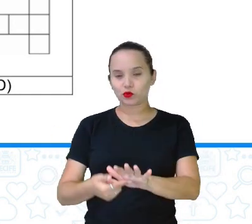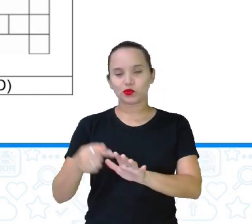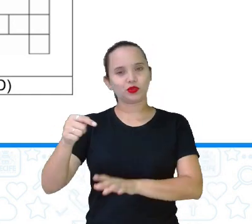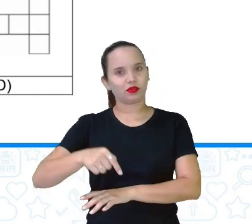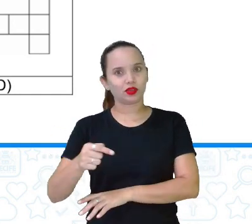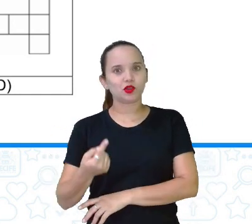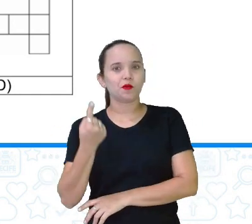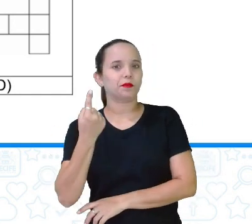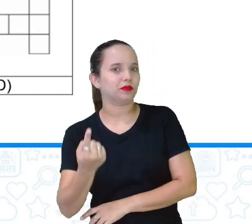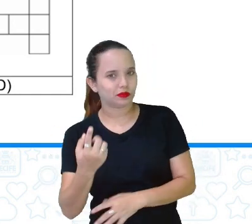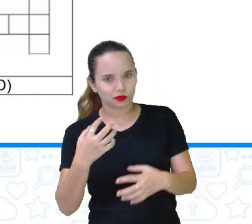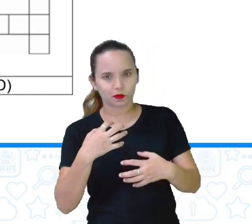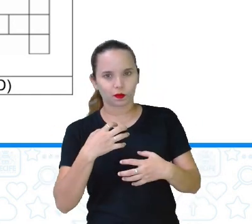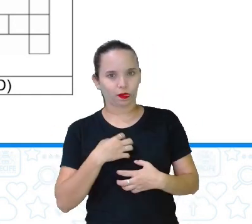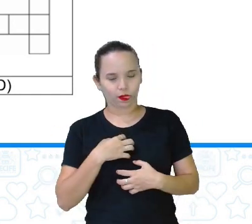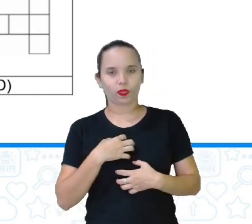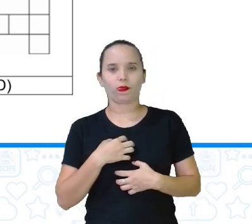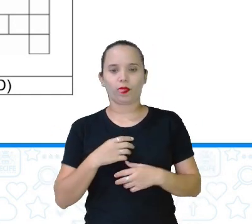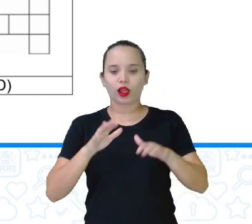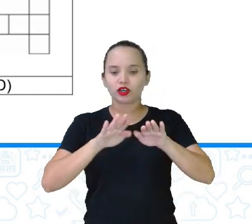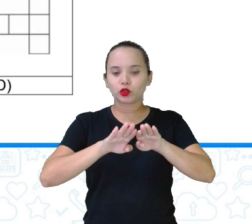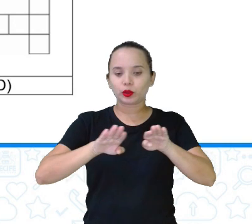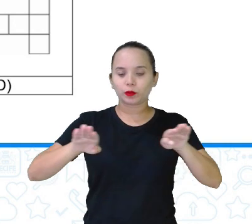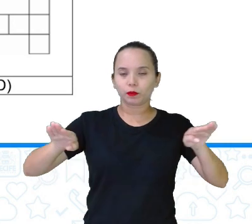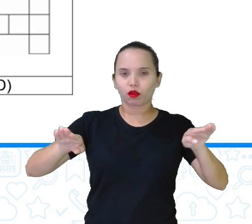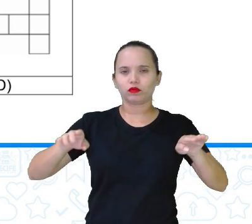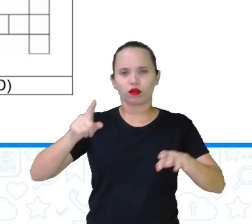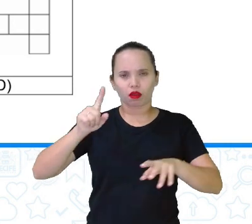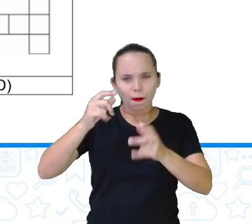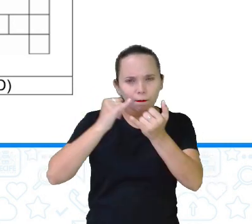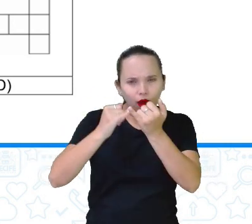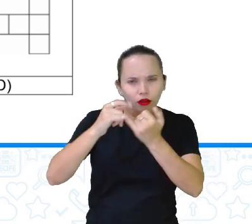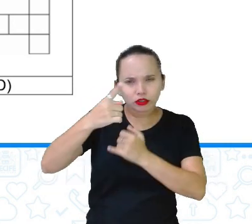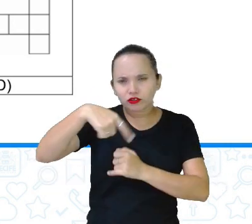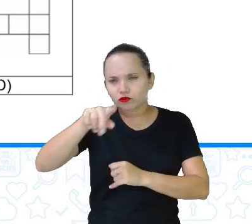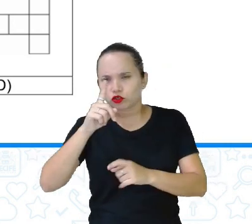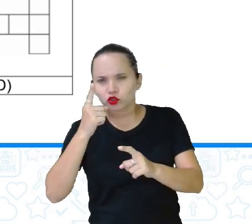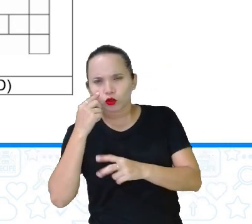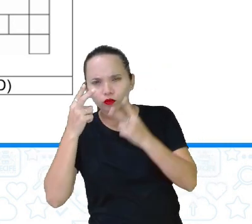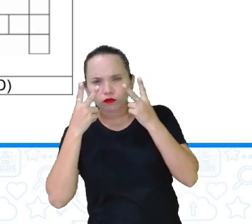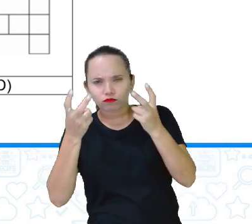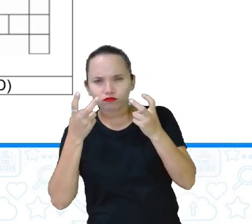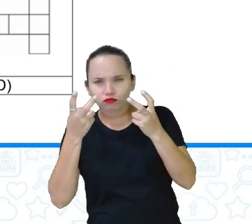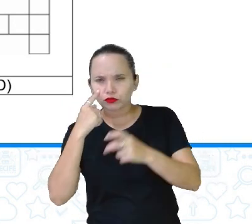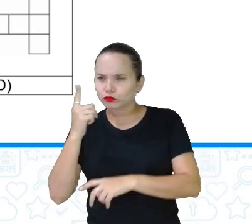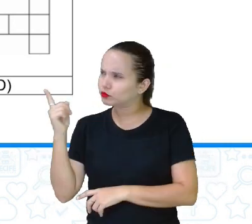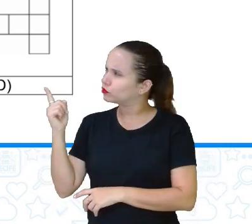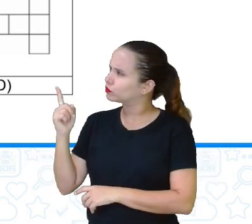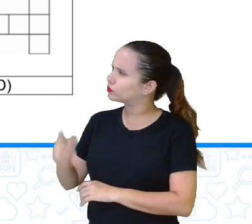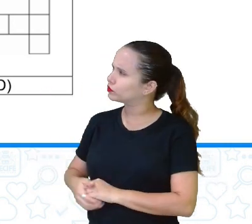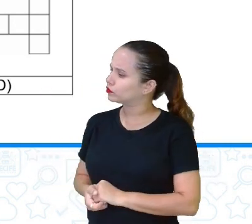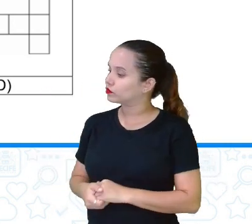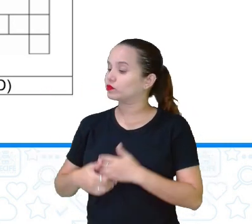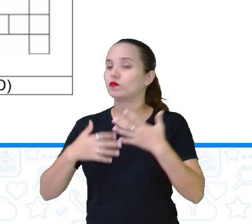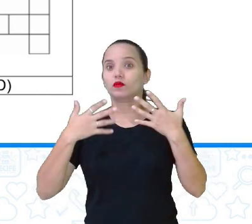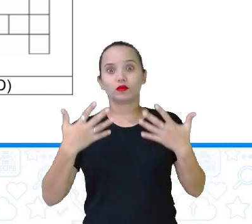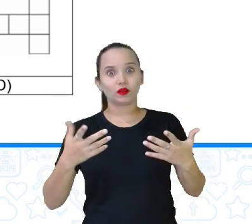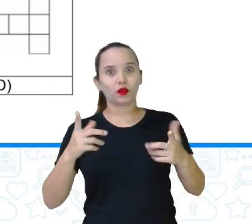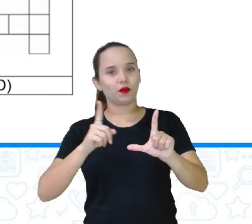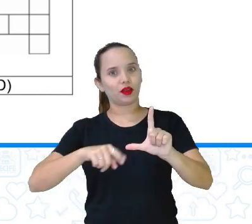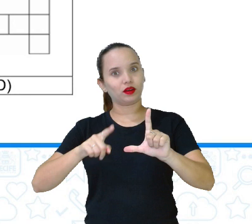dos métodos de planificação. É semelhante com o que vocês estão vendo aí? É isso? Então é a nossa